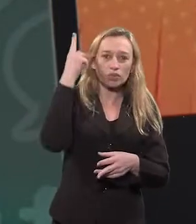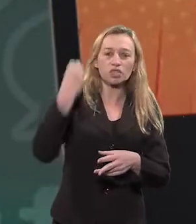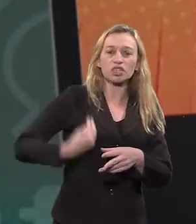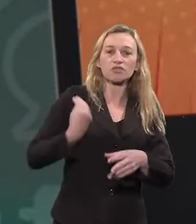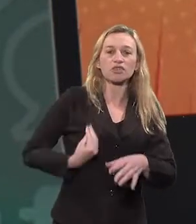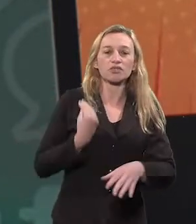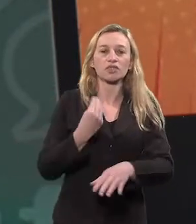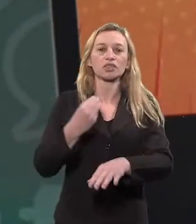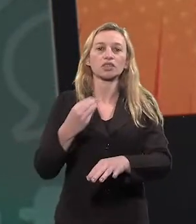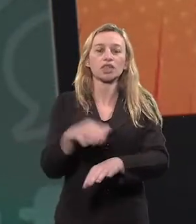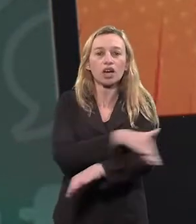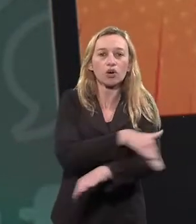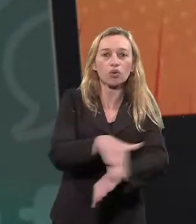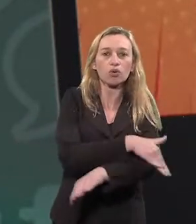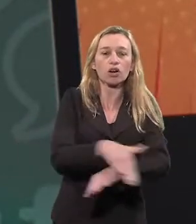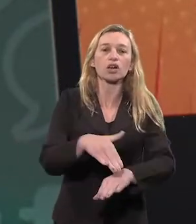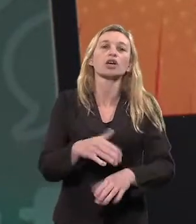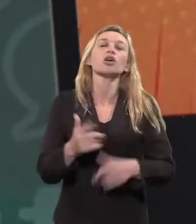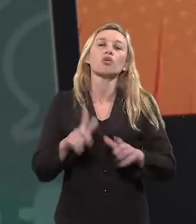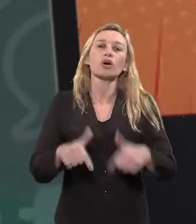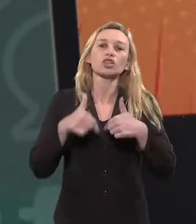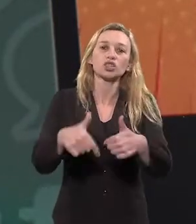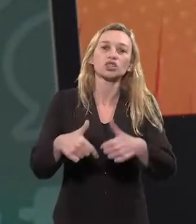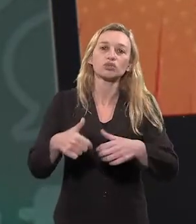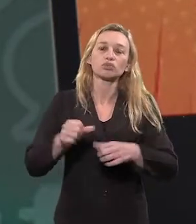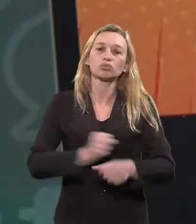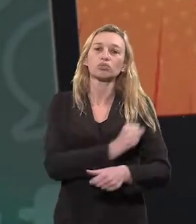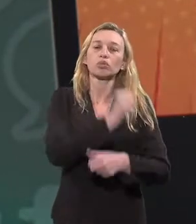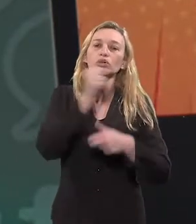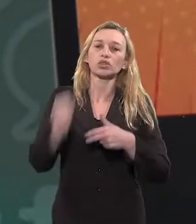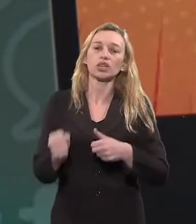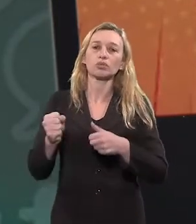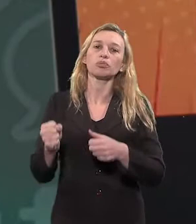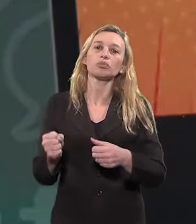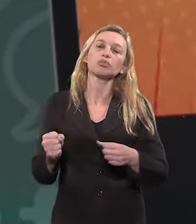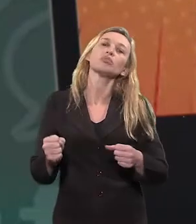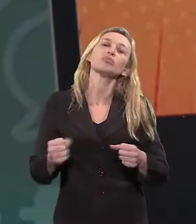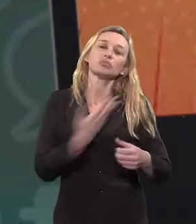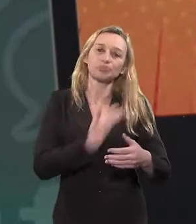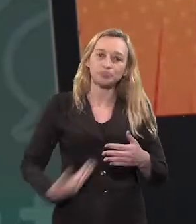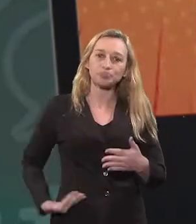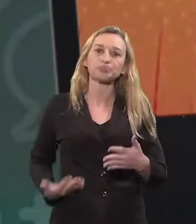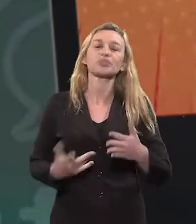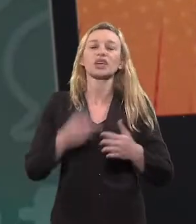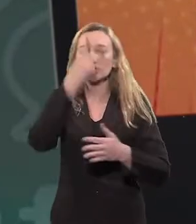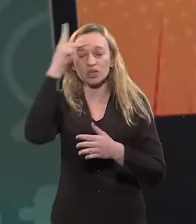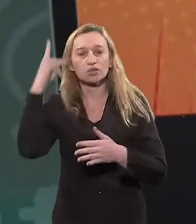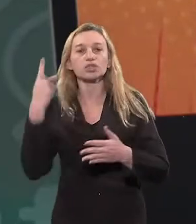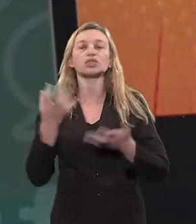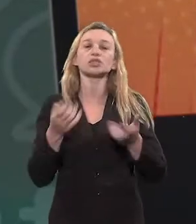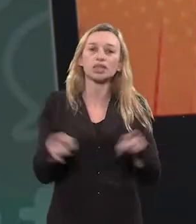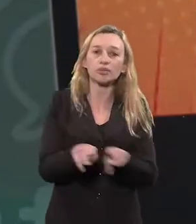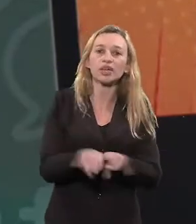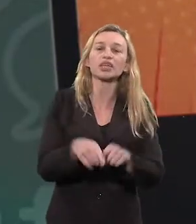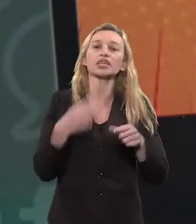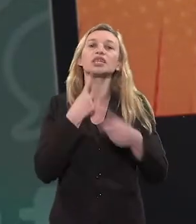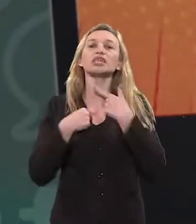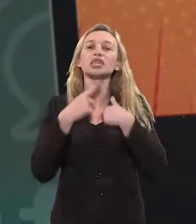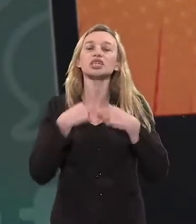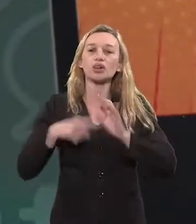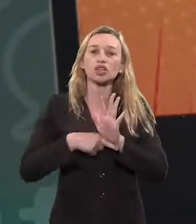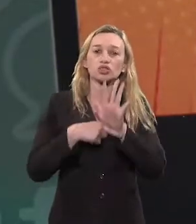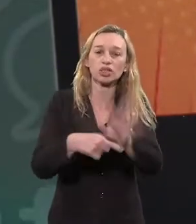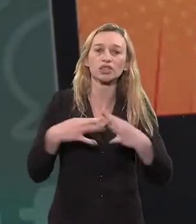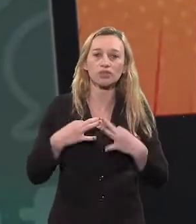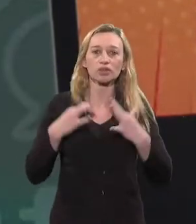nessas condições, as ações do poder público e também de pessoas que se dedicam a ajudar de forma voluntária são questões que vamos